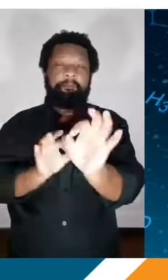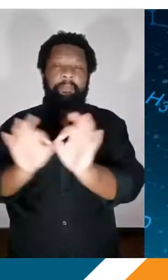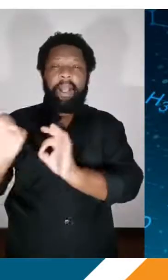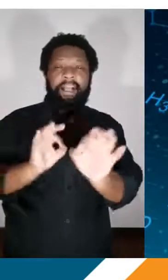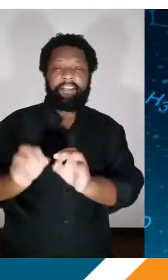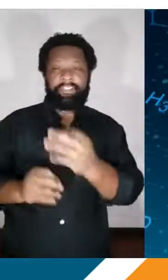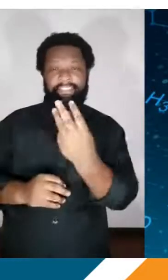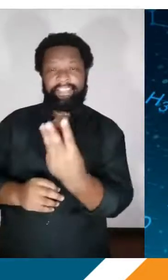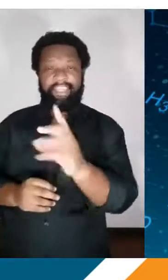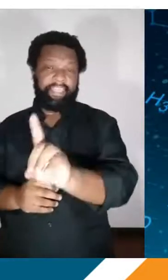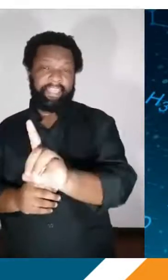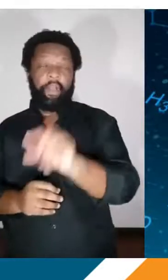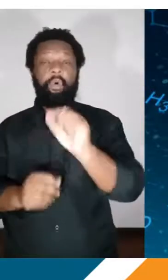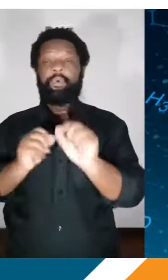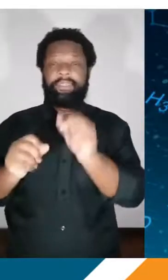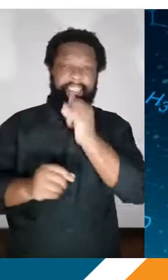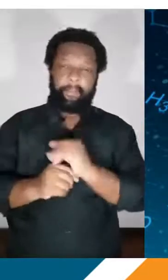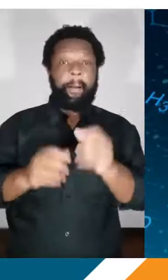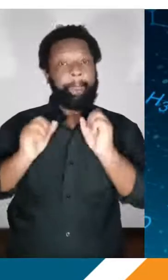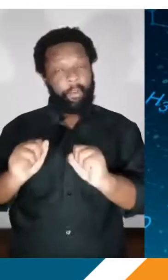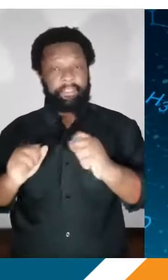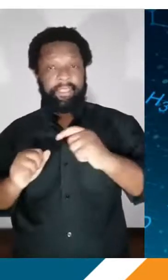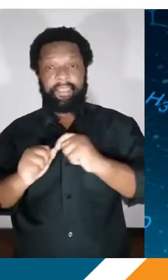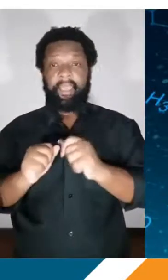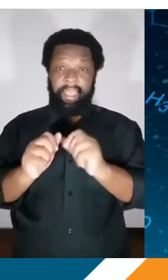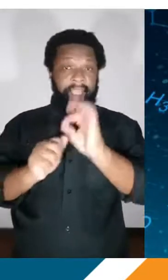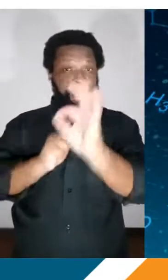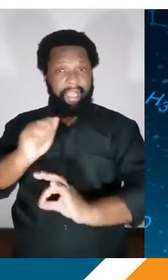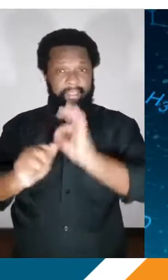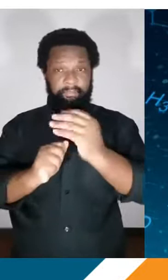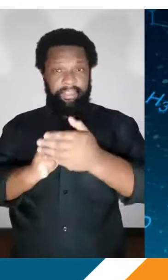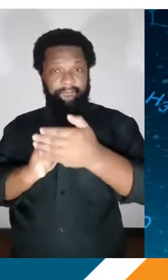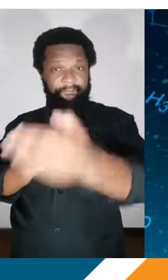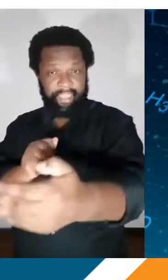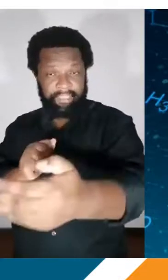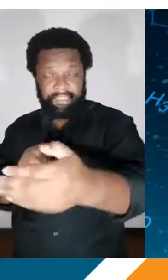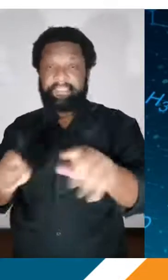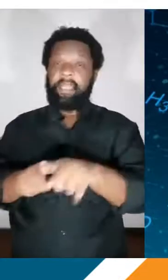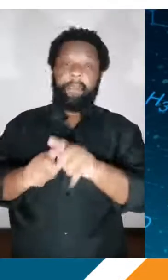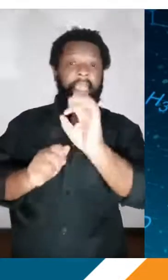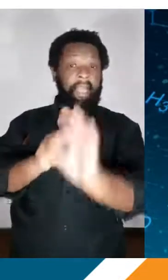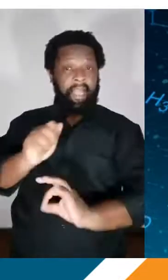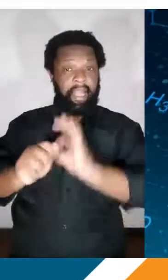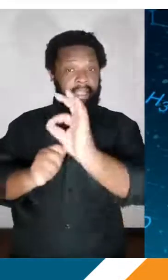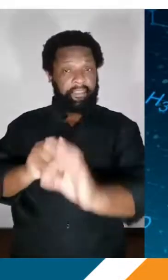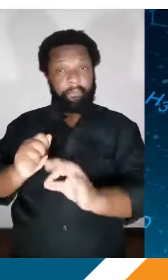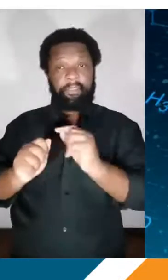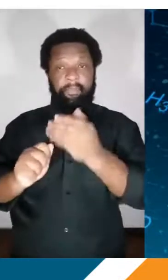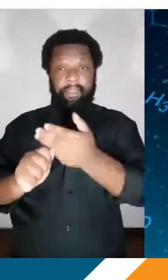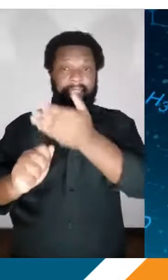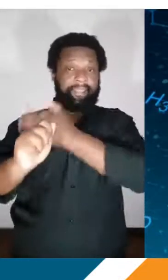vai ser o arranjo tridimensional, ou seja, você pode ter num composto átomos que estão para frente do plano, enquanto